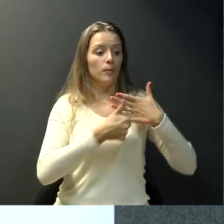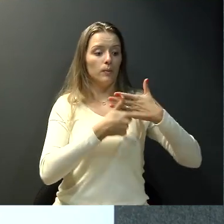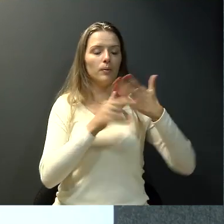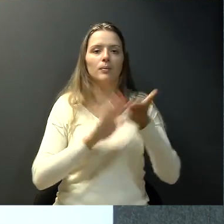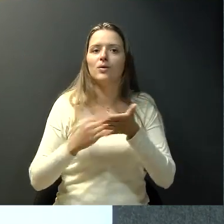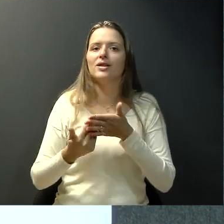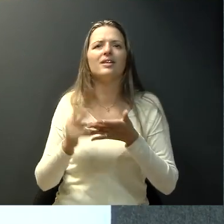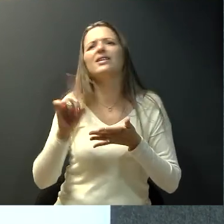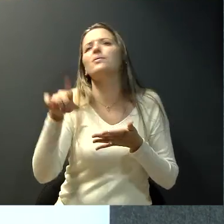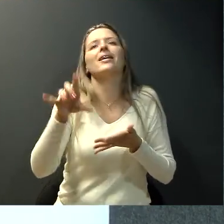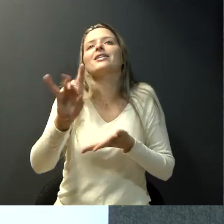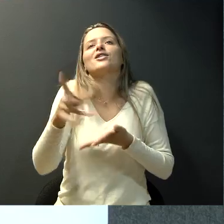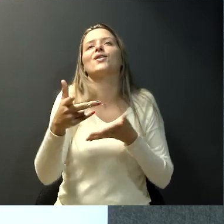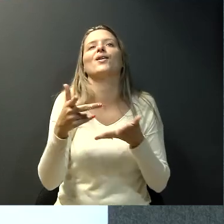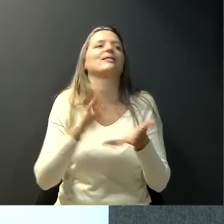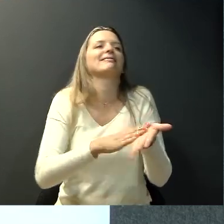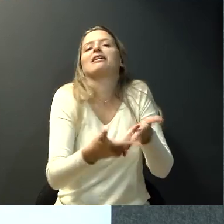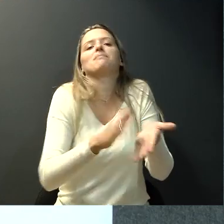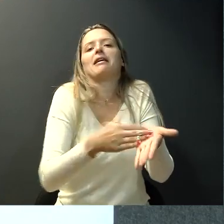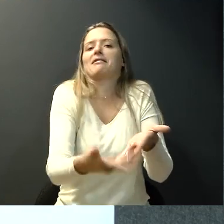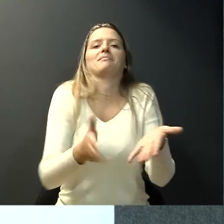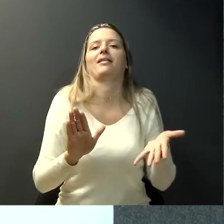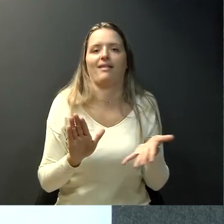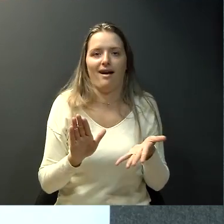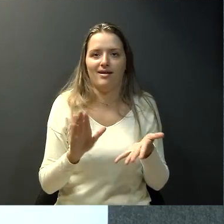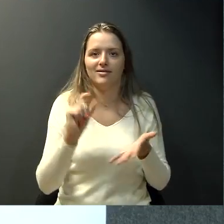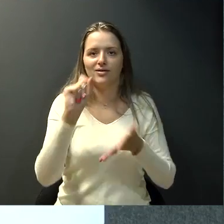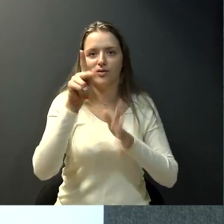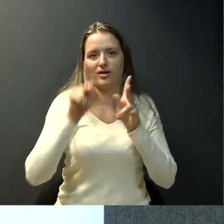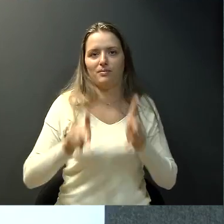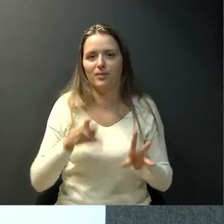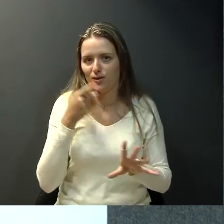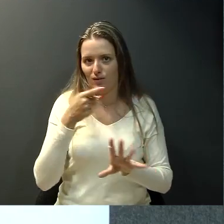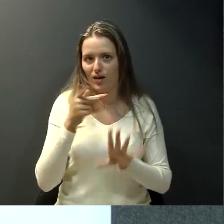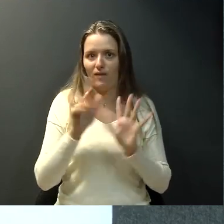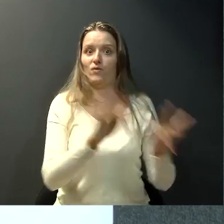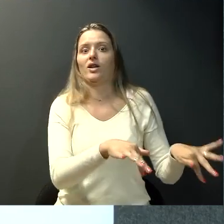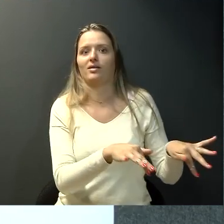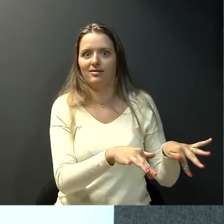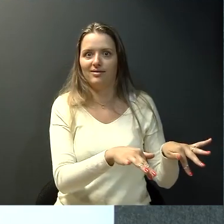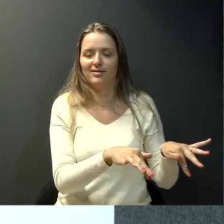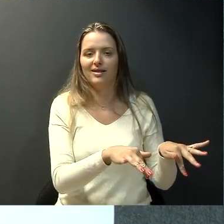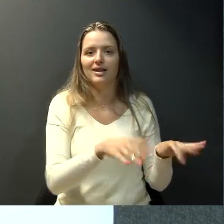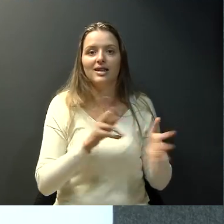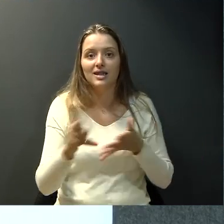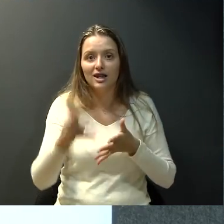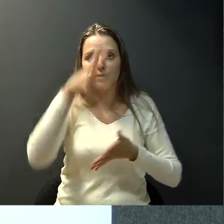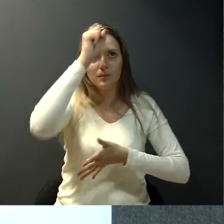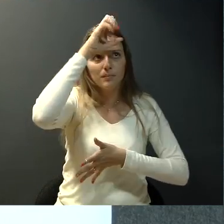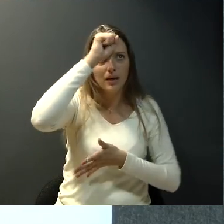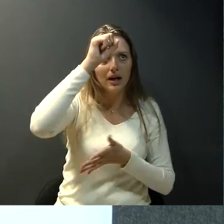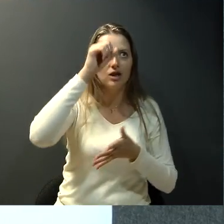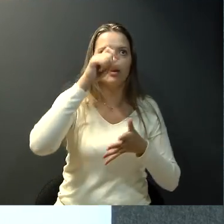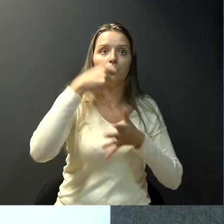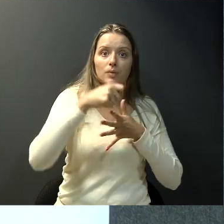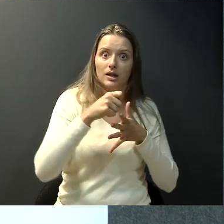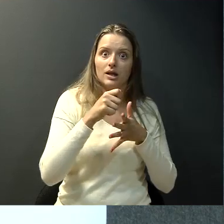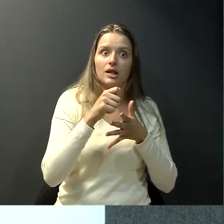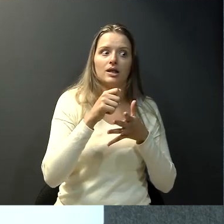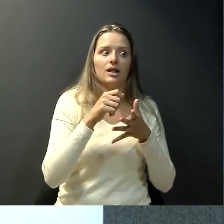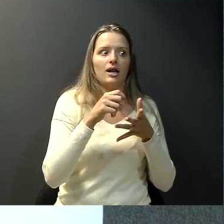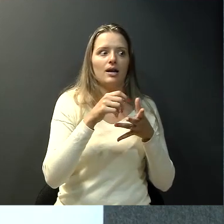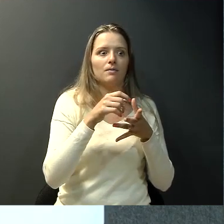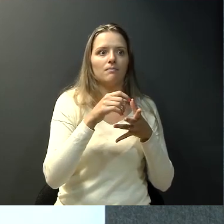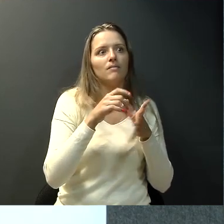muitas vezes não é só tu interpretar o que a pessoa está falando, enfim, E sempre a gente aprende isso, tu interpreta tal e qual a pessoa